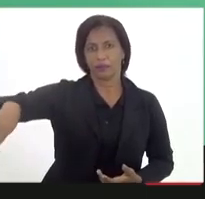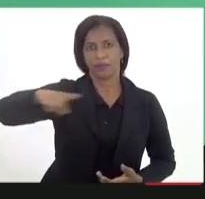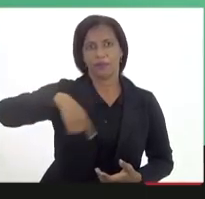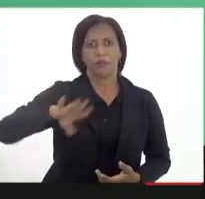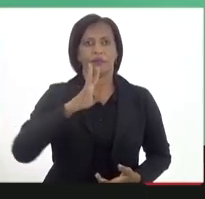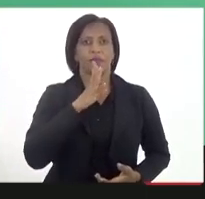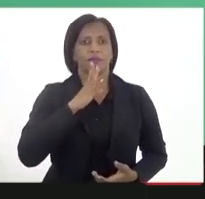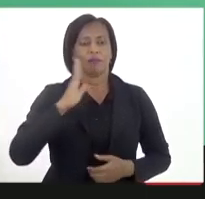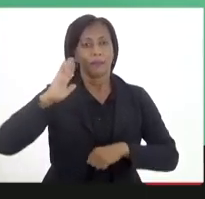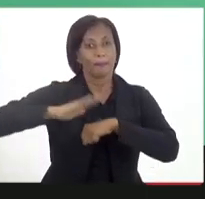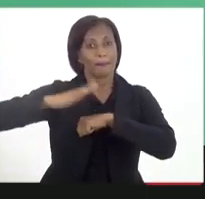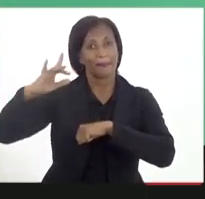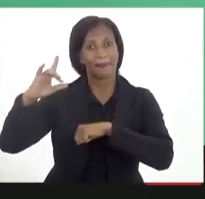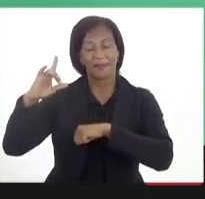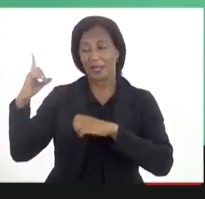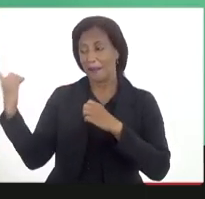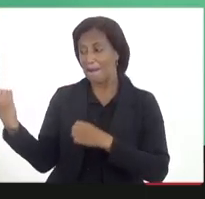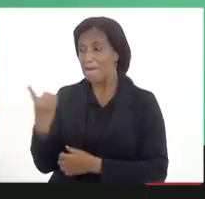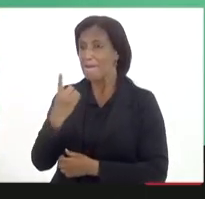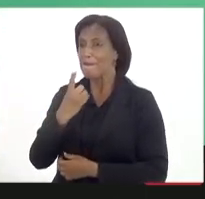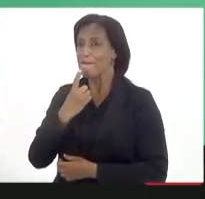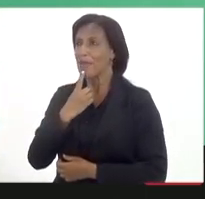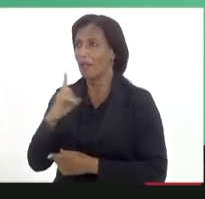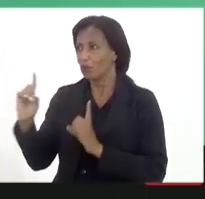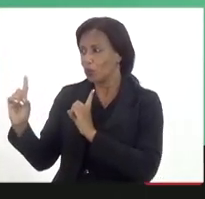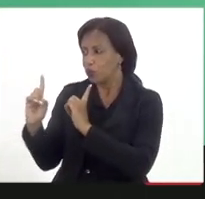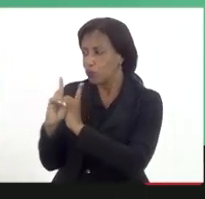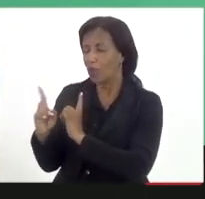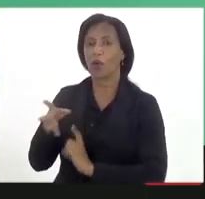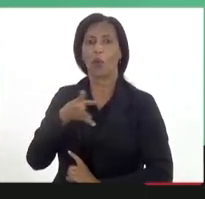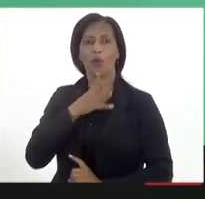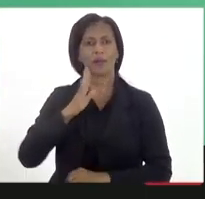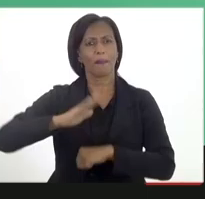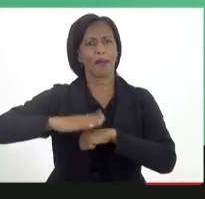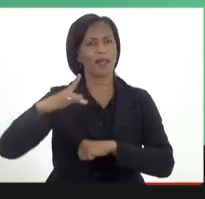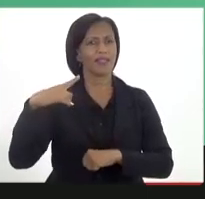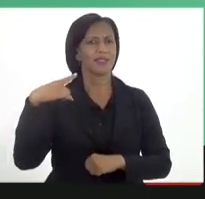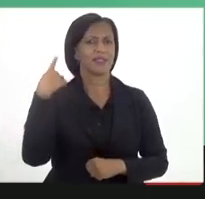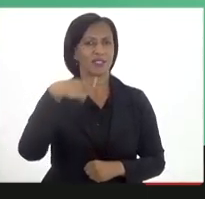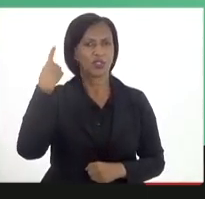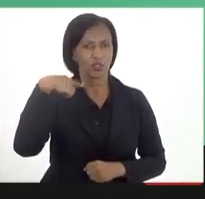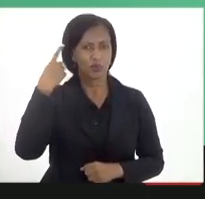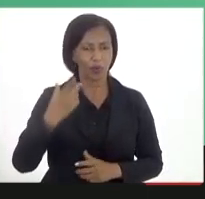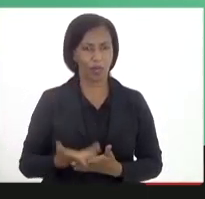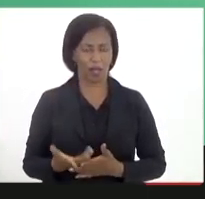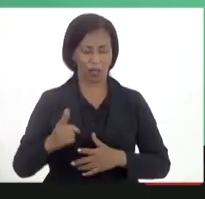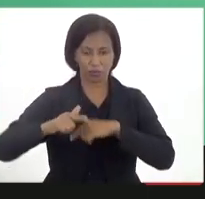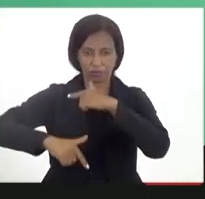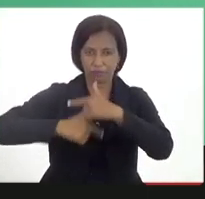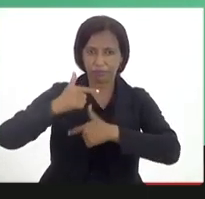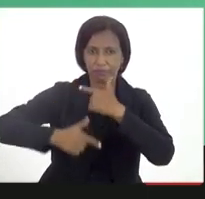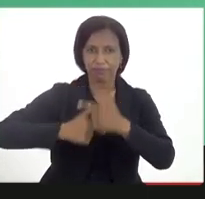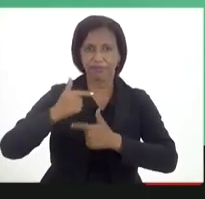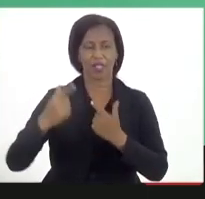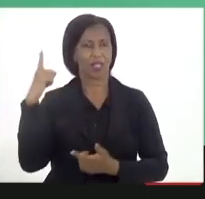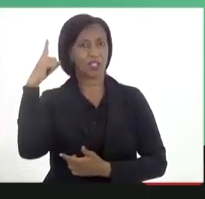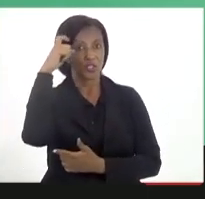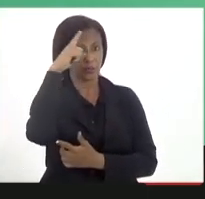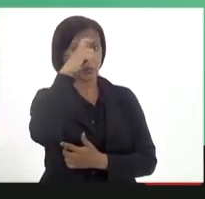advocacia mais de perto e nós também conheçamos né advogado pessoalmente que tem a tua nesse nesse âmbito as